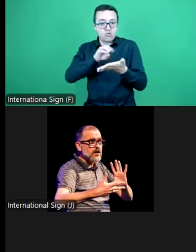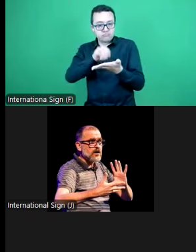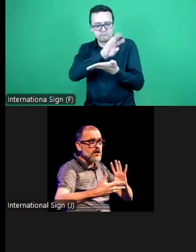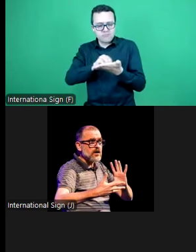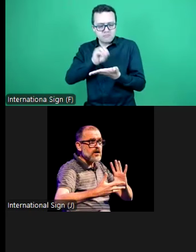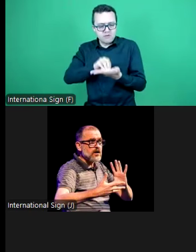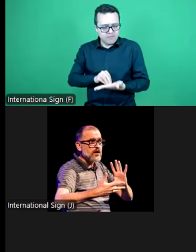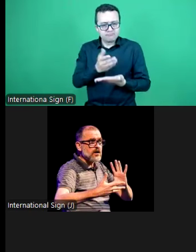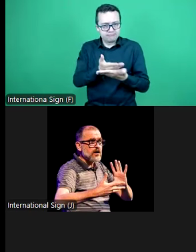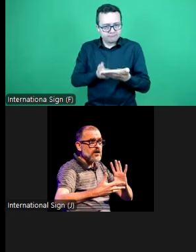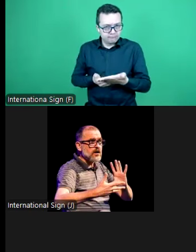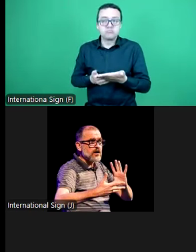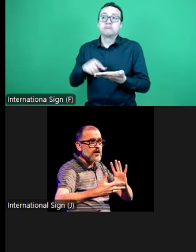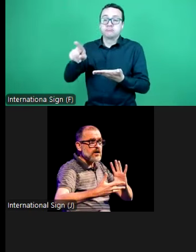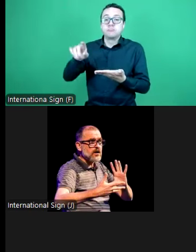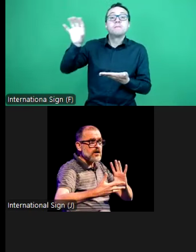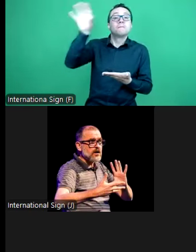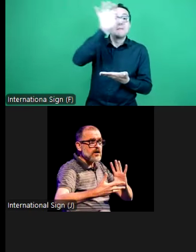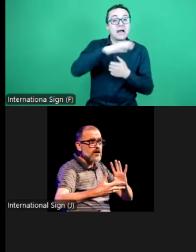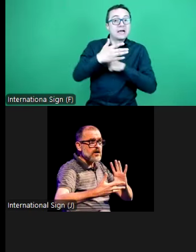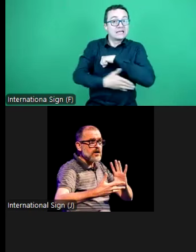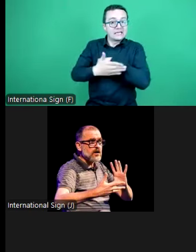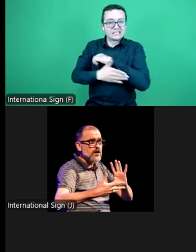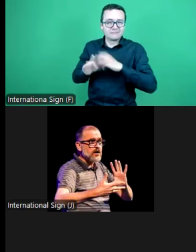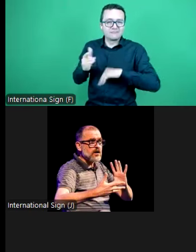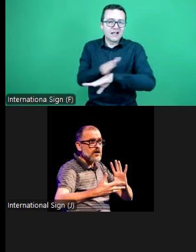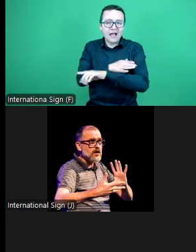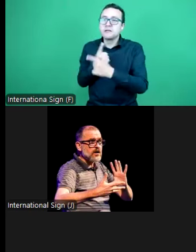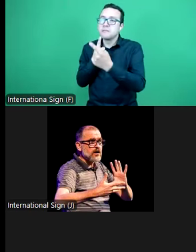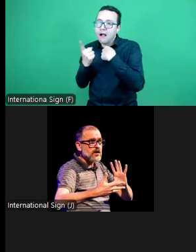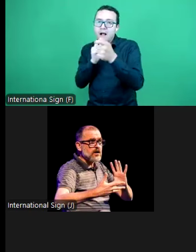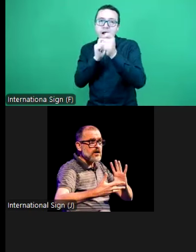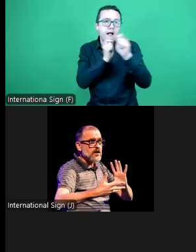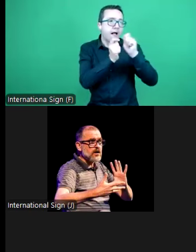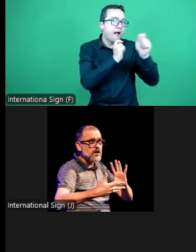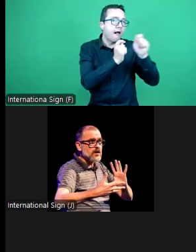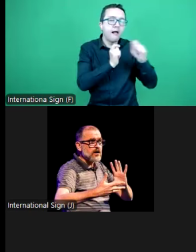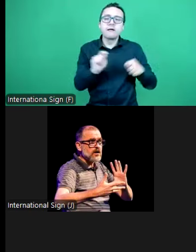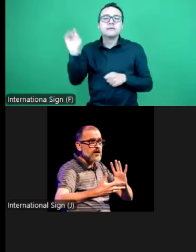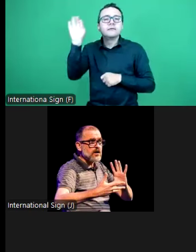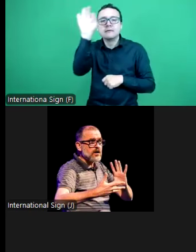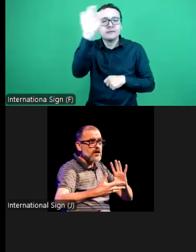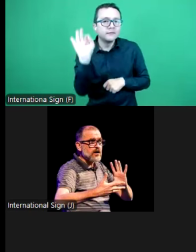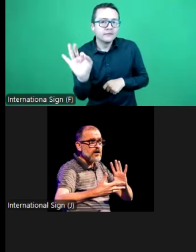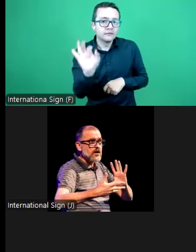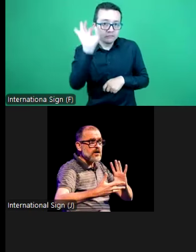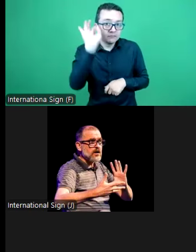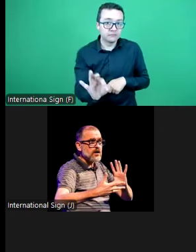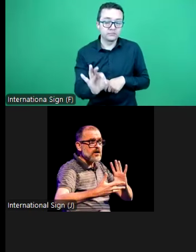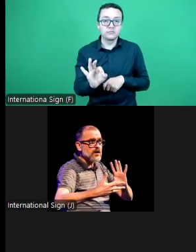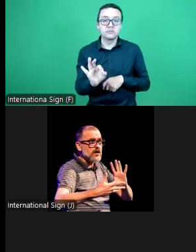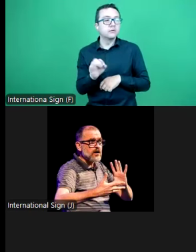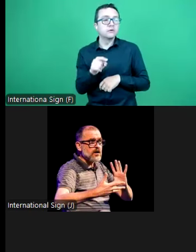paciente global. Trabalhamos em muitos países e fizemos a pergunta em relação a quais são